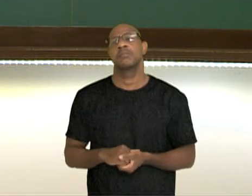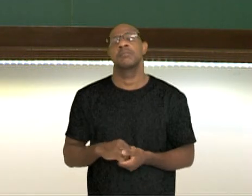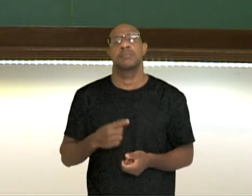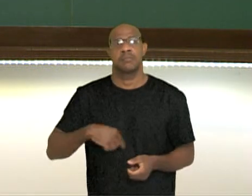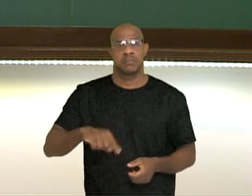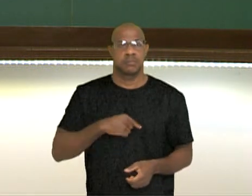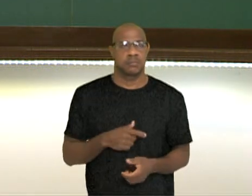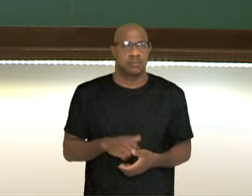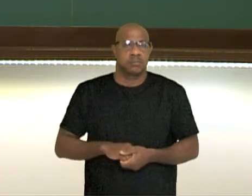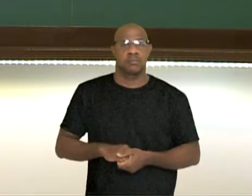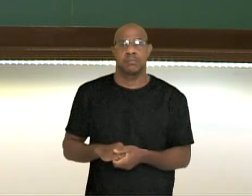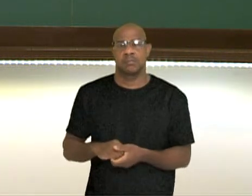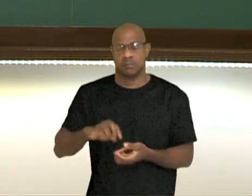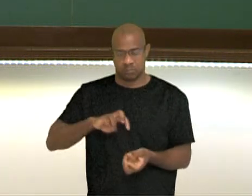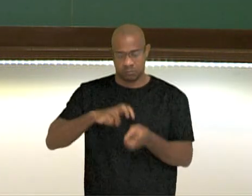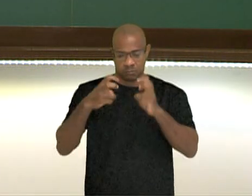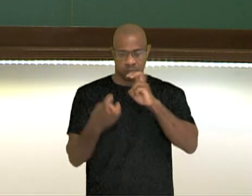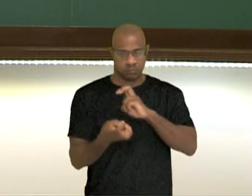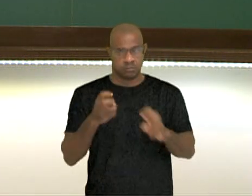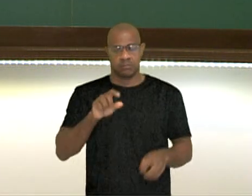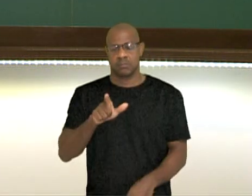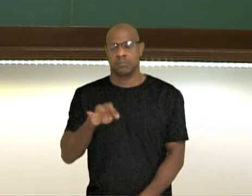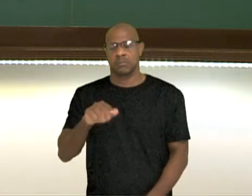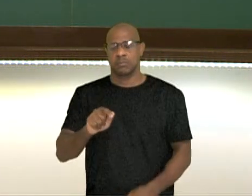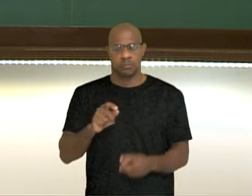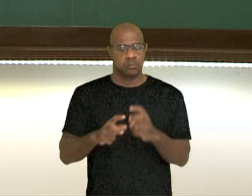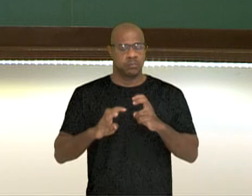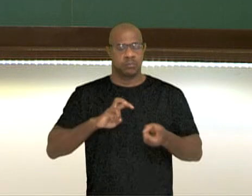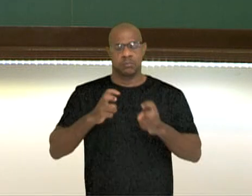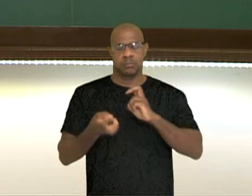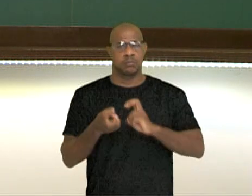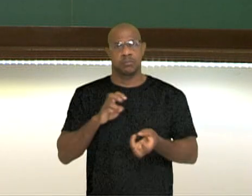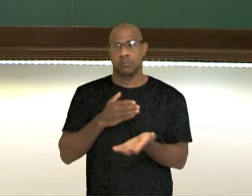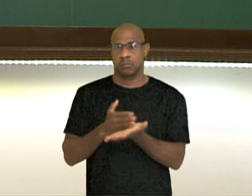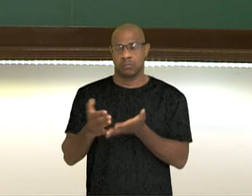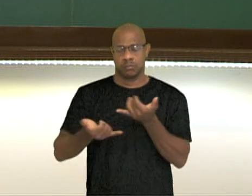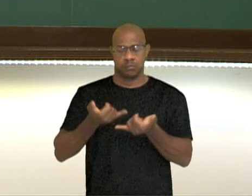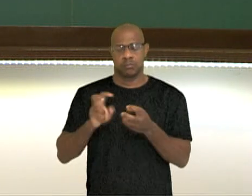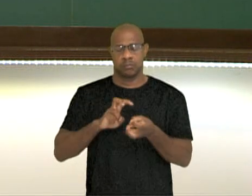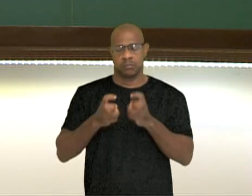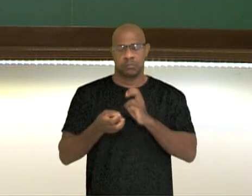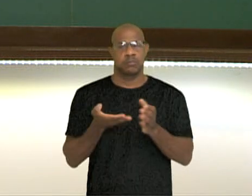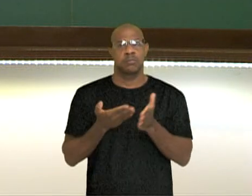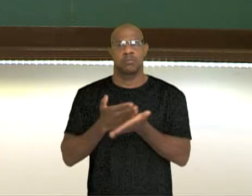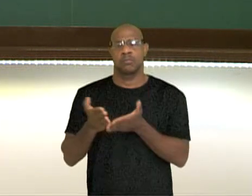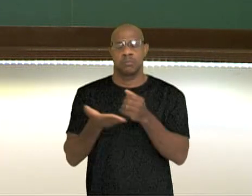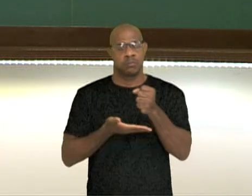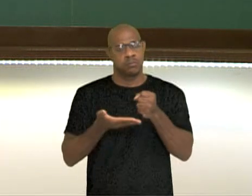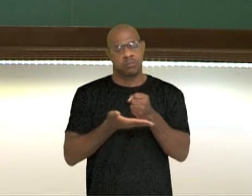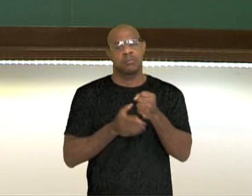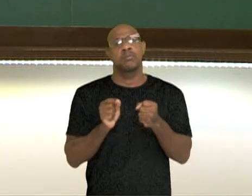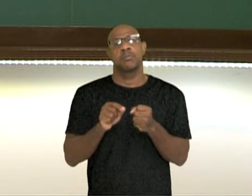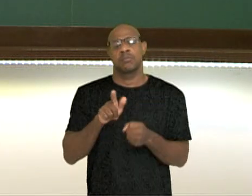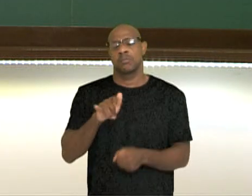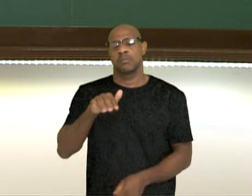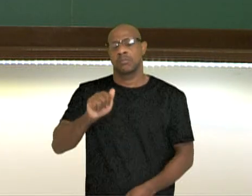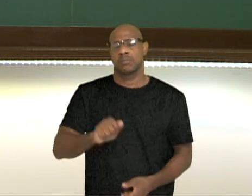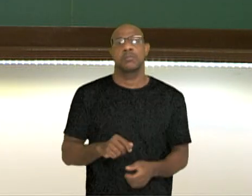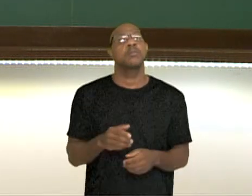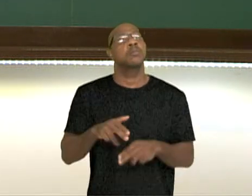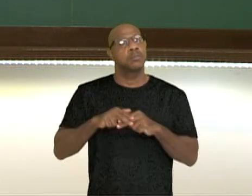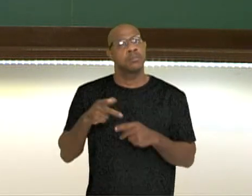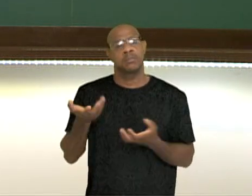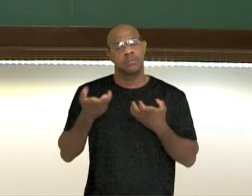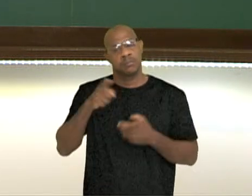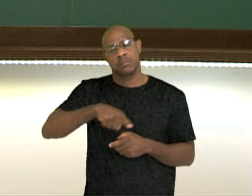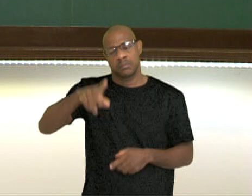luta, né, de capoeira, o nosso jogo de capoeira começa pela ginga. Por isso que eu queria que vocês